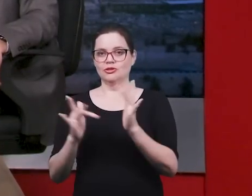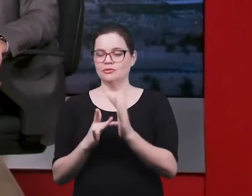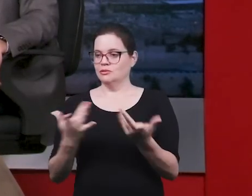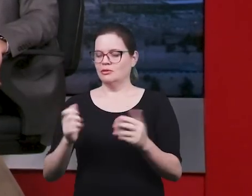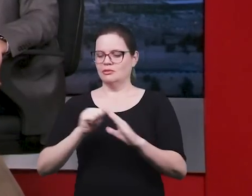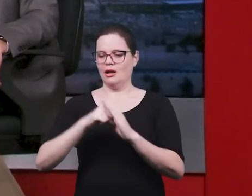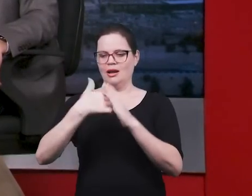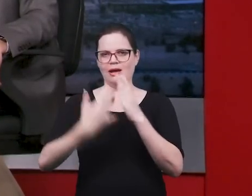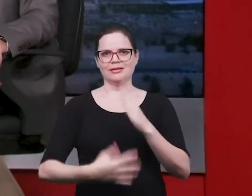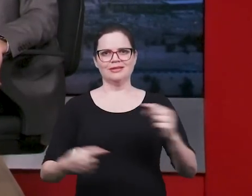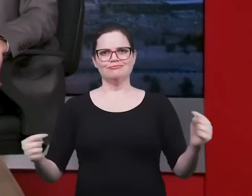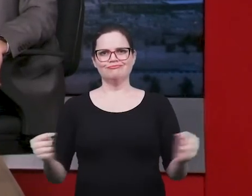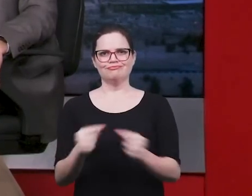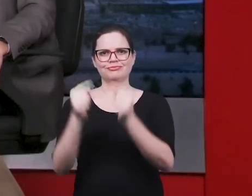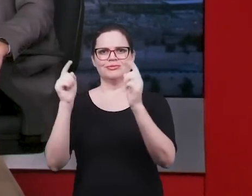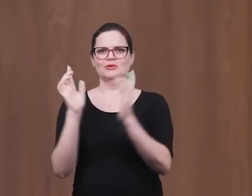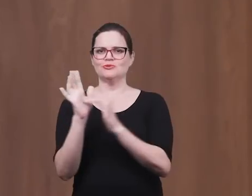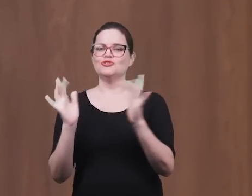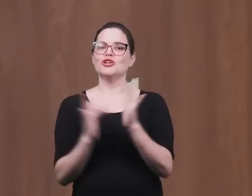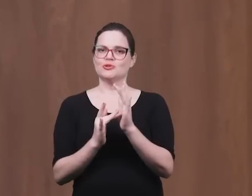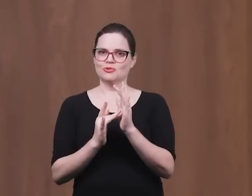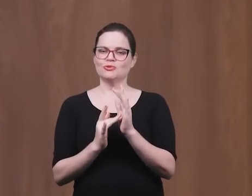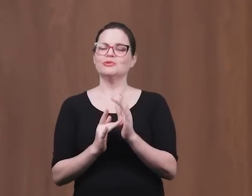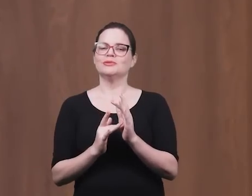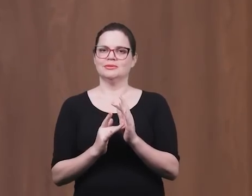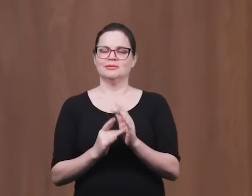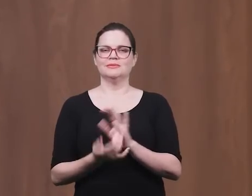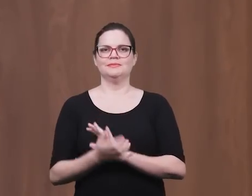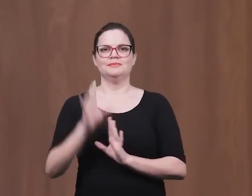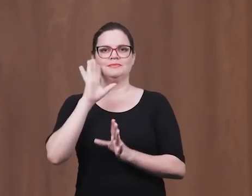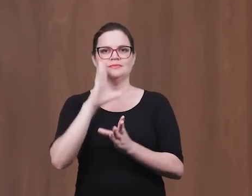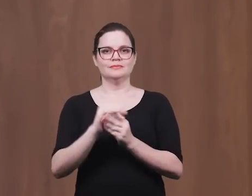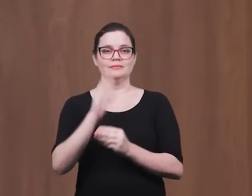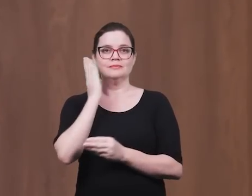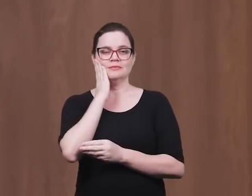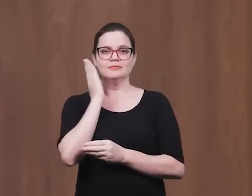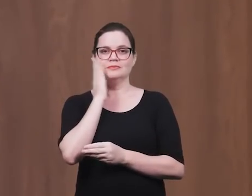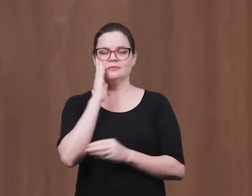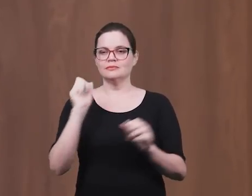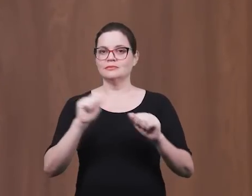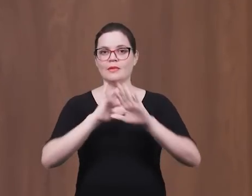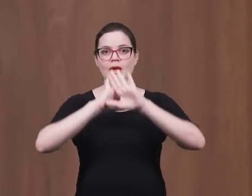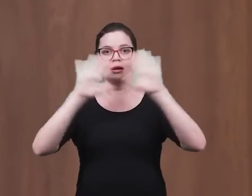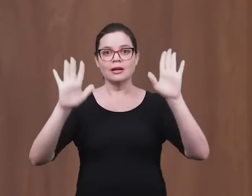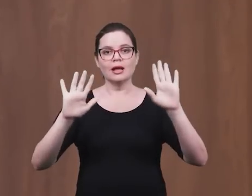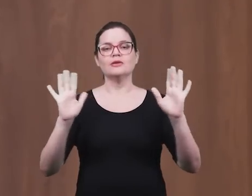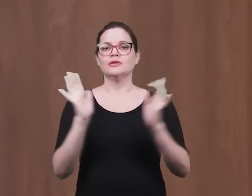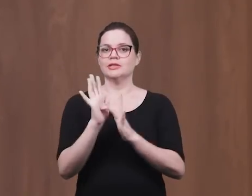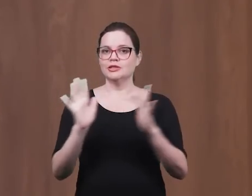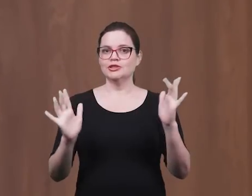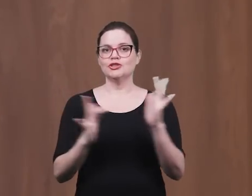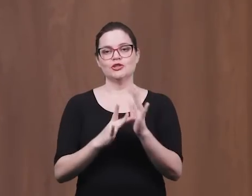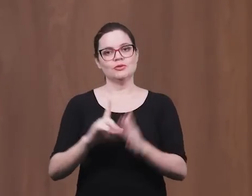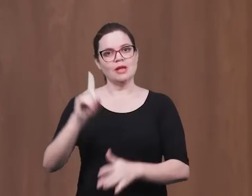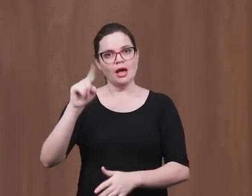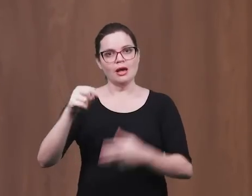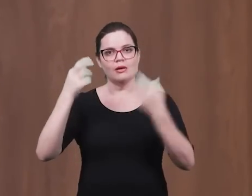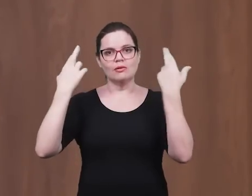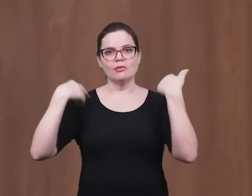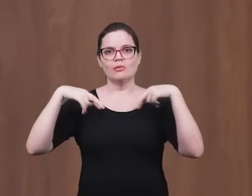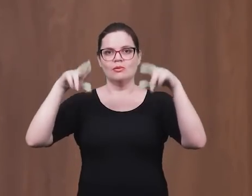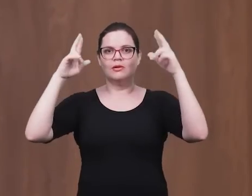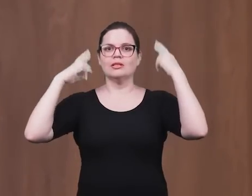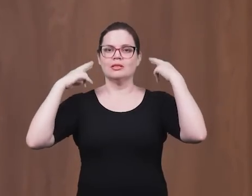qualificam, né? E nos deixam com segurança, entendendo que o Cordeiro verdadeiramente aqui se